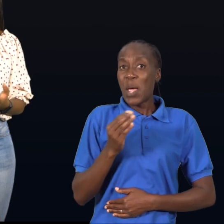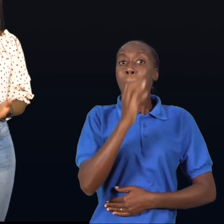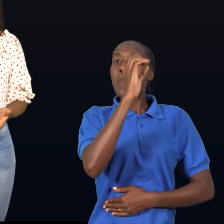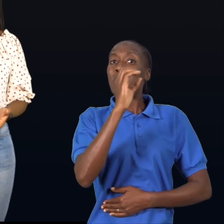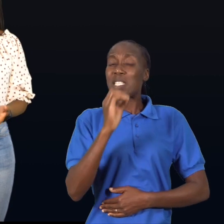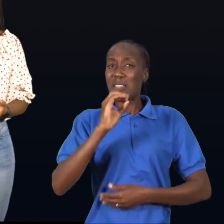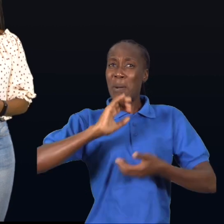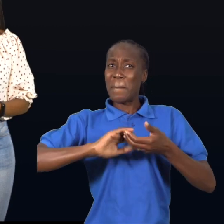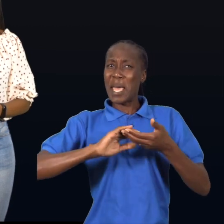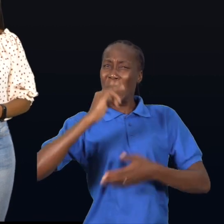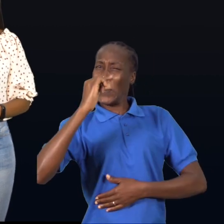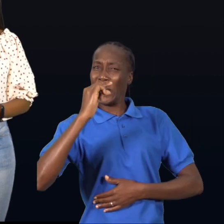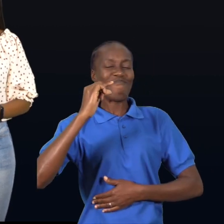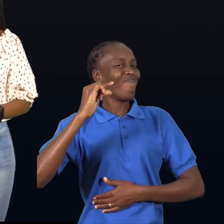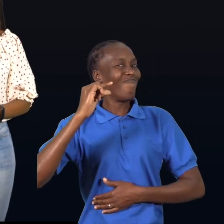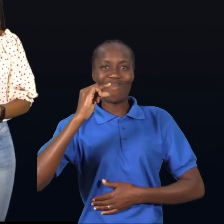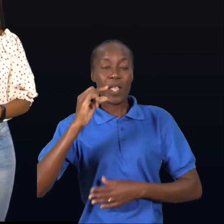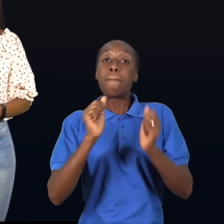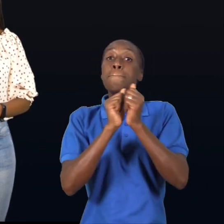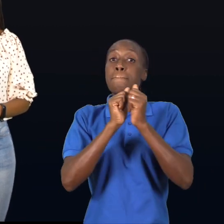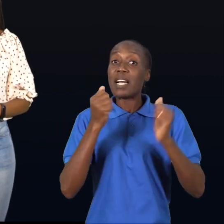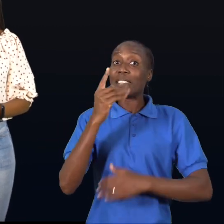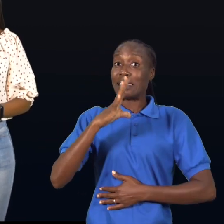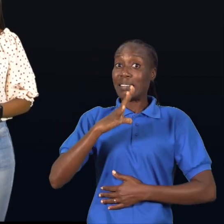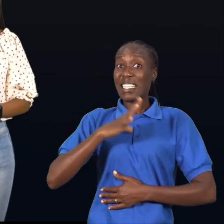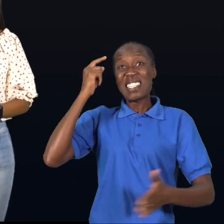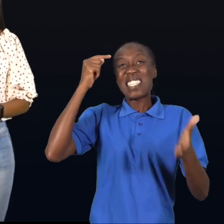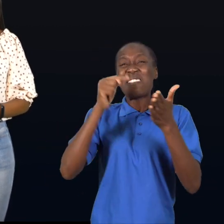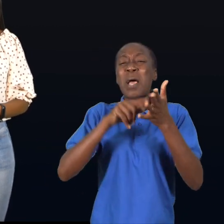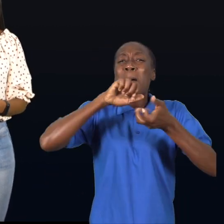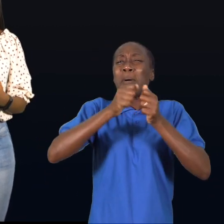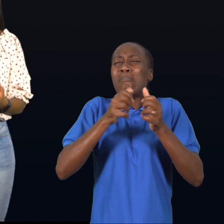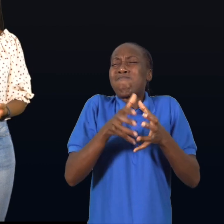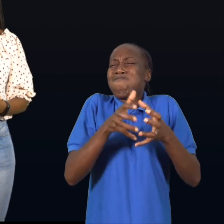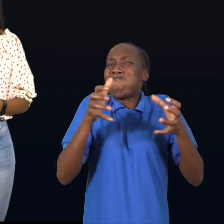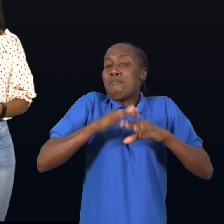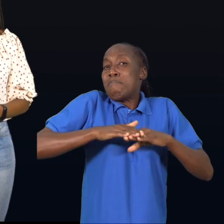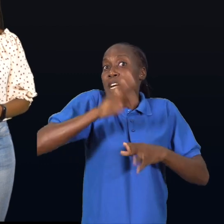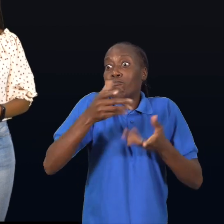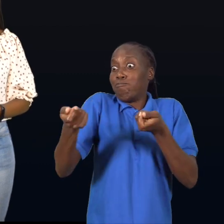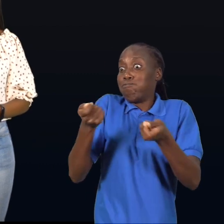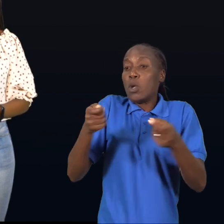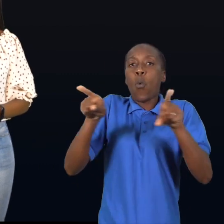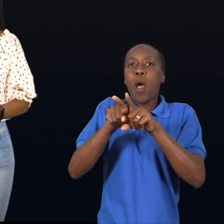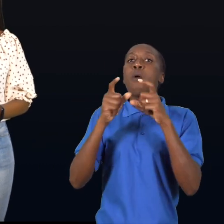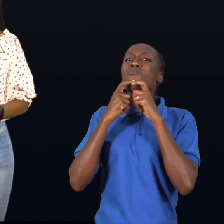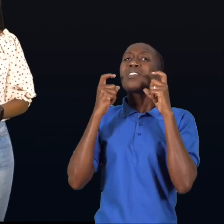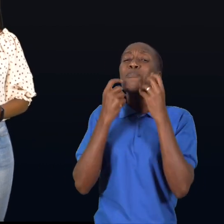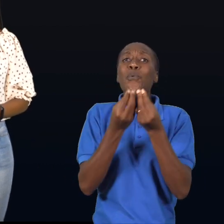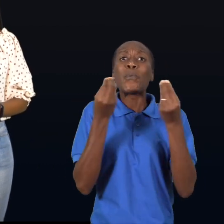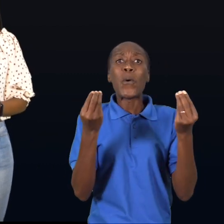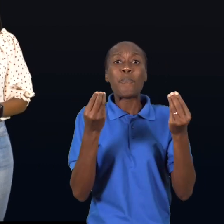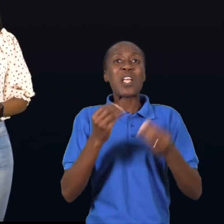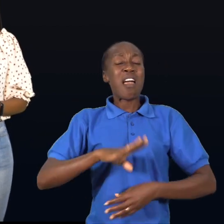Estas percentagens parecem ser pequenas, mas representam um problema grave de gestão para um país como o nosso,